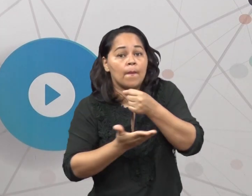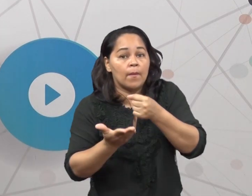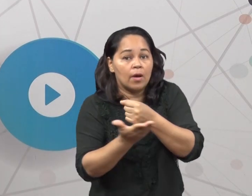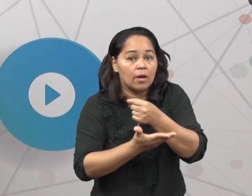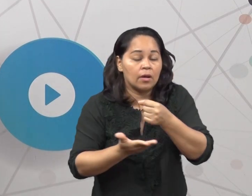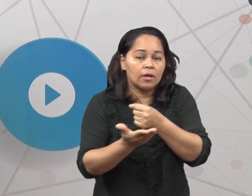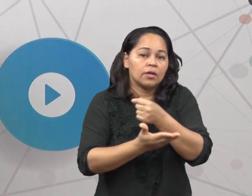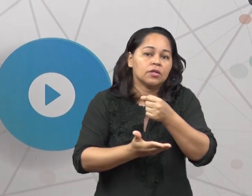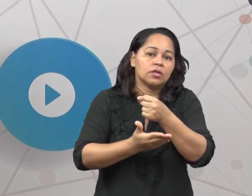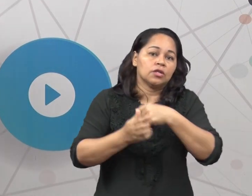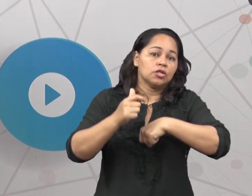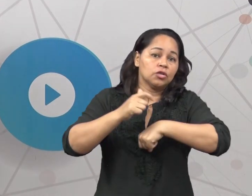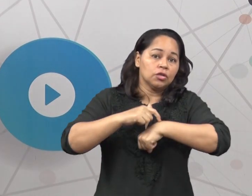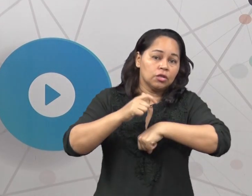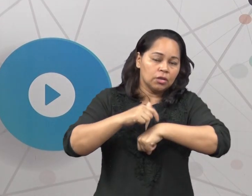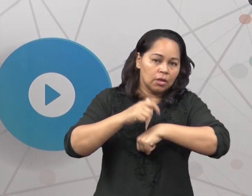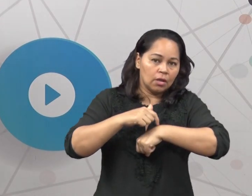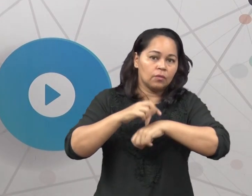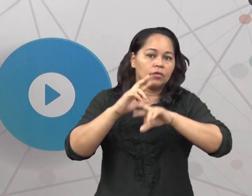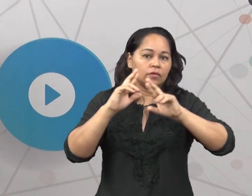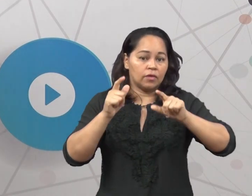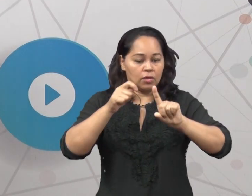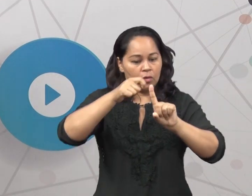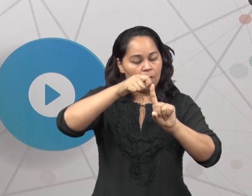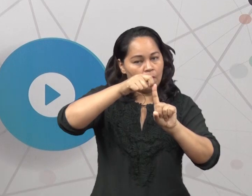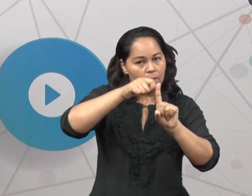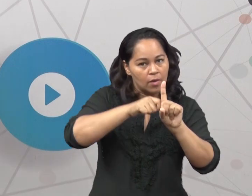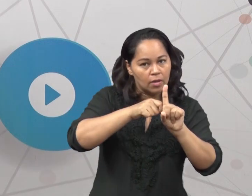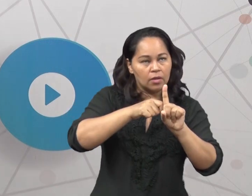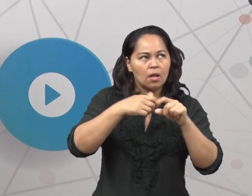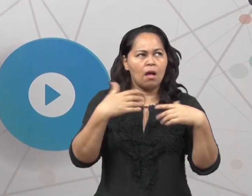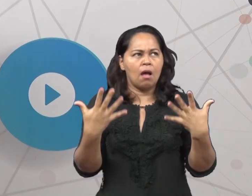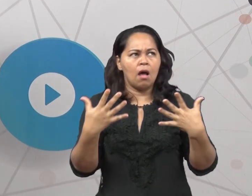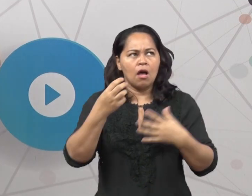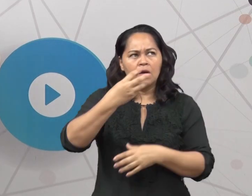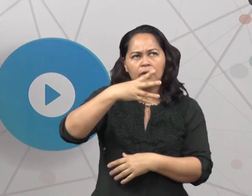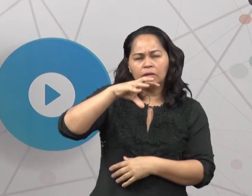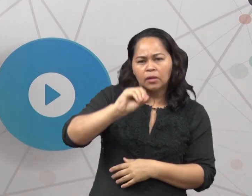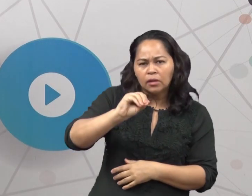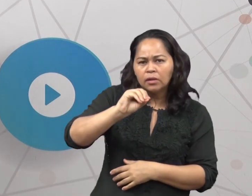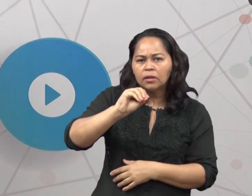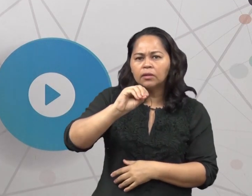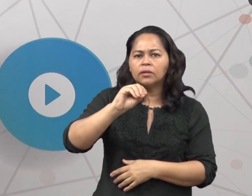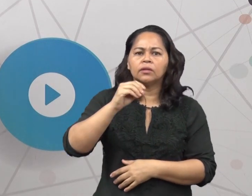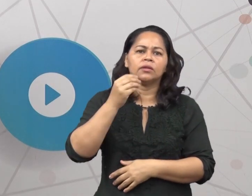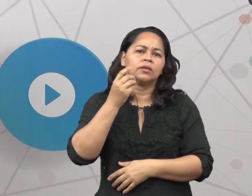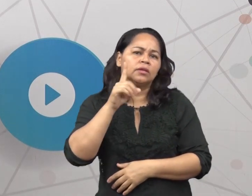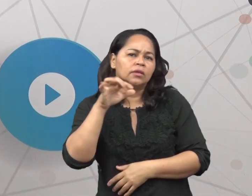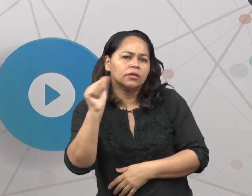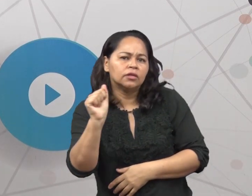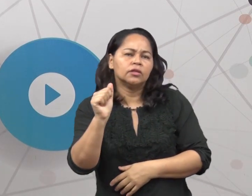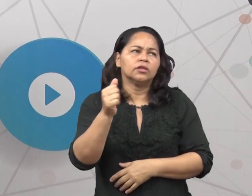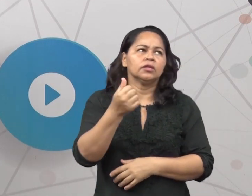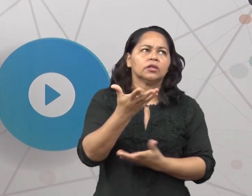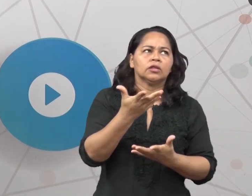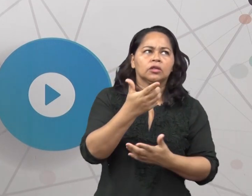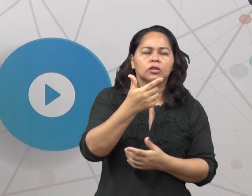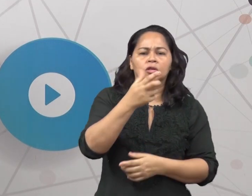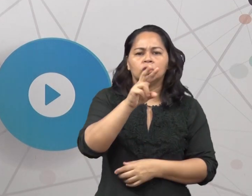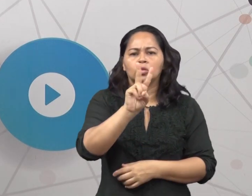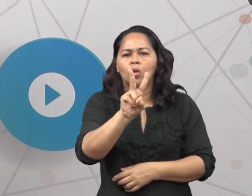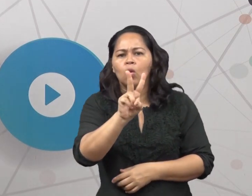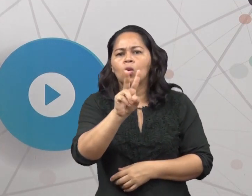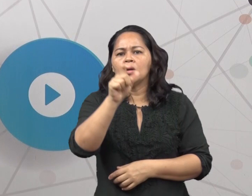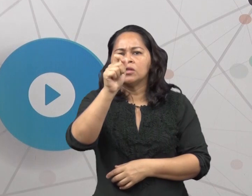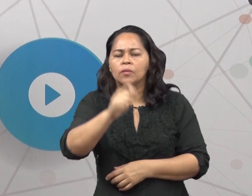nós tocamos nesse assunto de mês. Nós falamos, faz 30 dias, 3 meses, 2 meses, 60 dias,